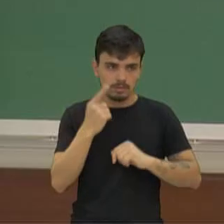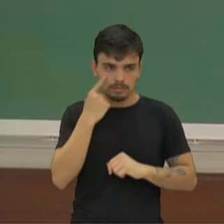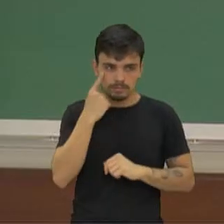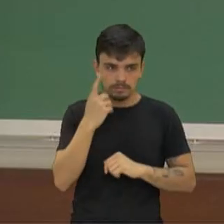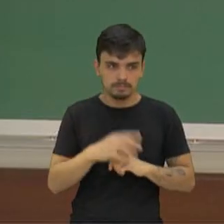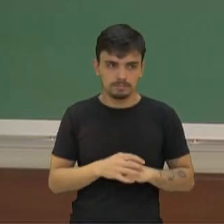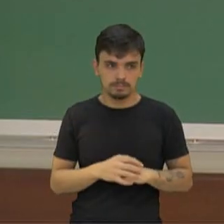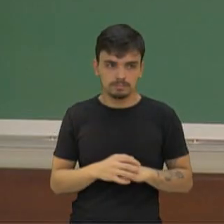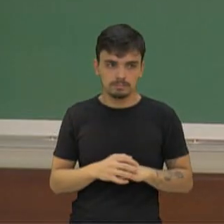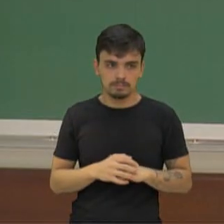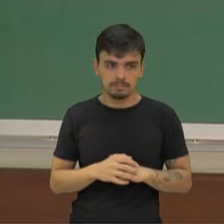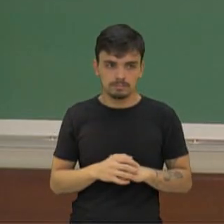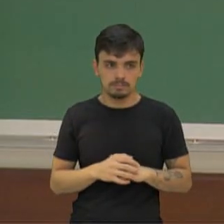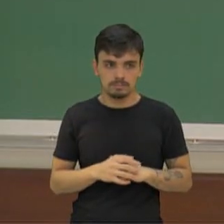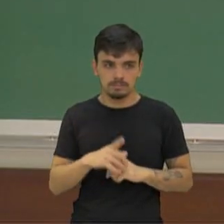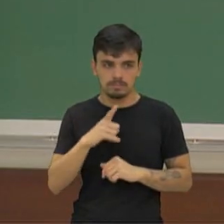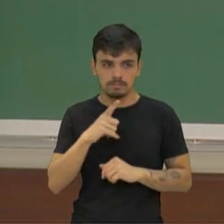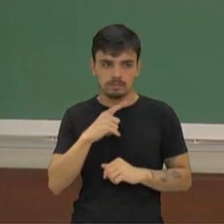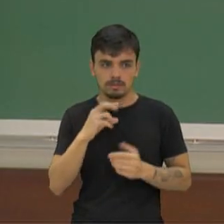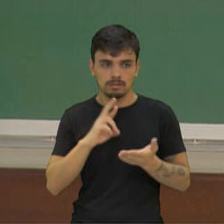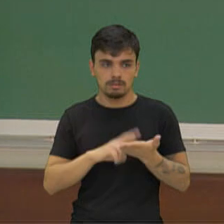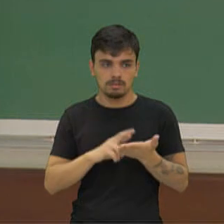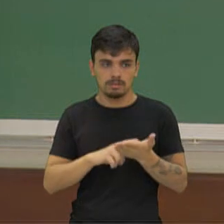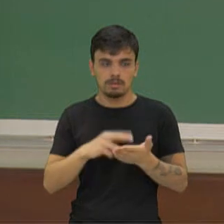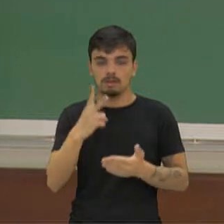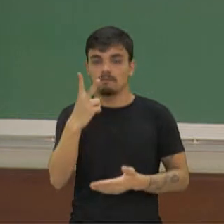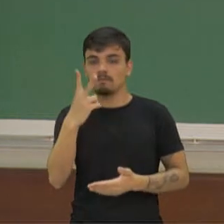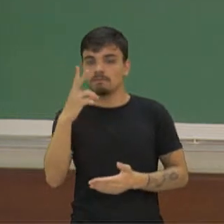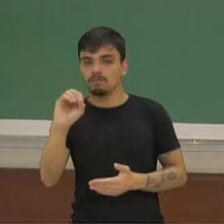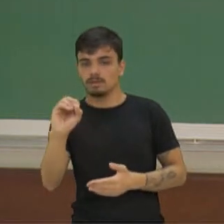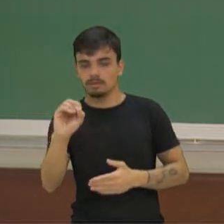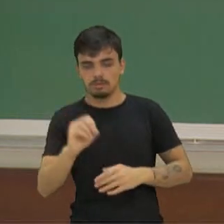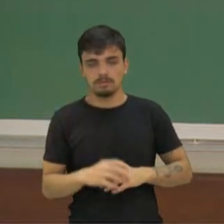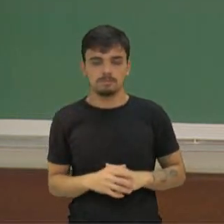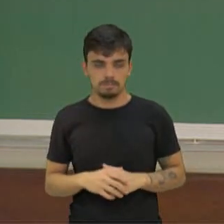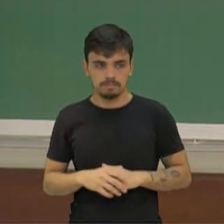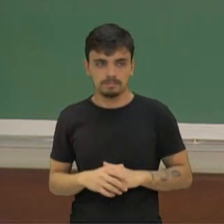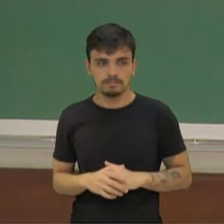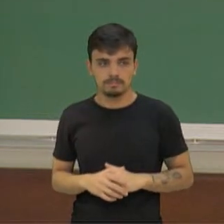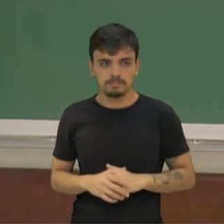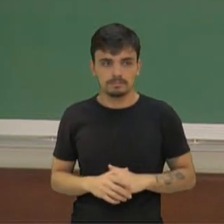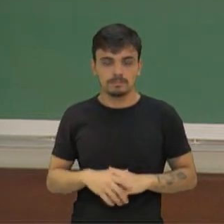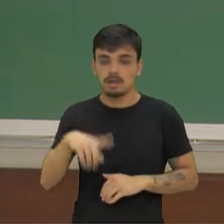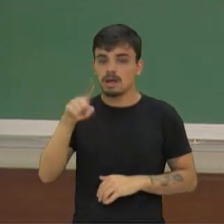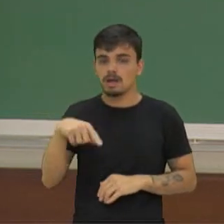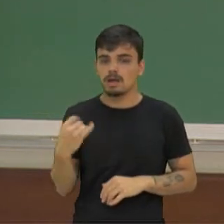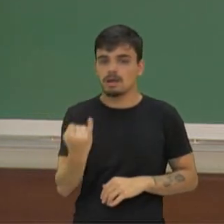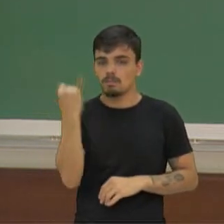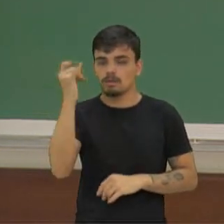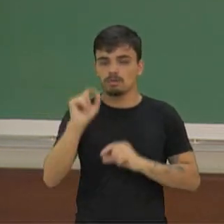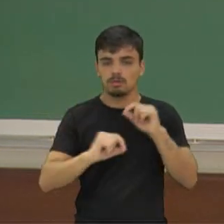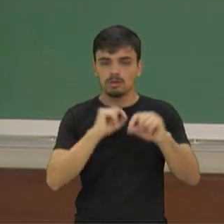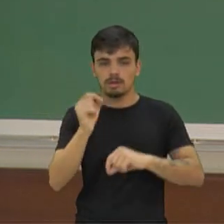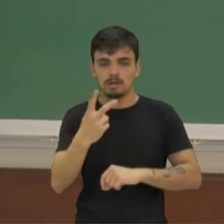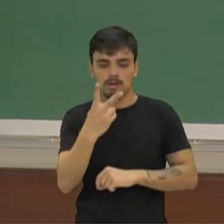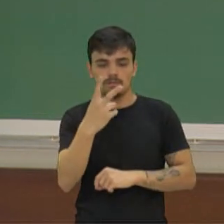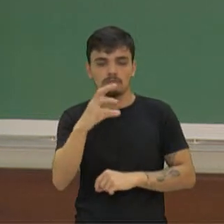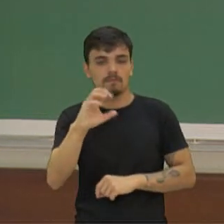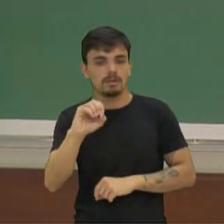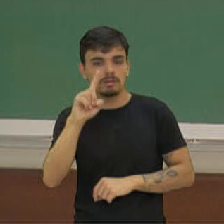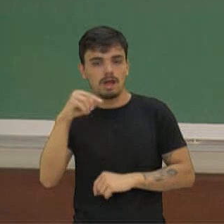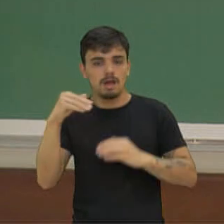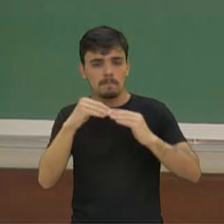IF e vou ter esse equivalente igual a 20 ohms. Gente, isso é muito importante. 20 ohms é muito